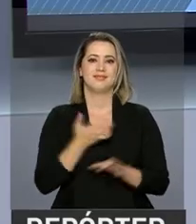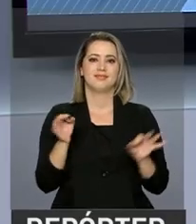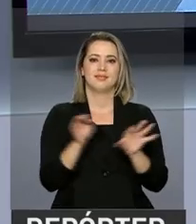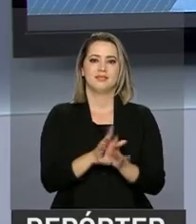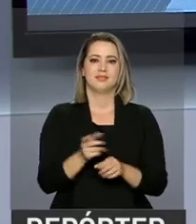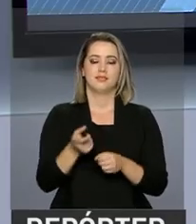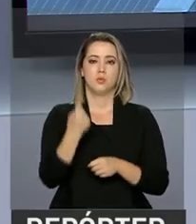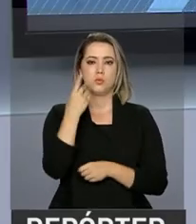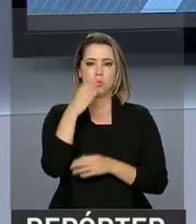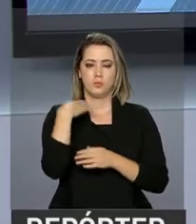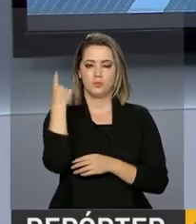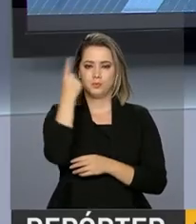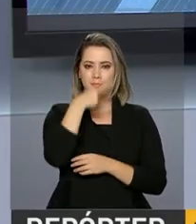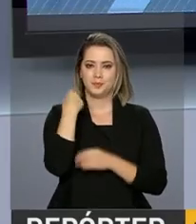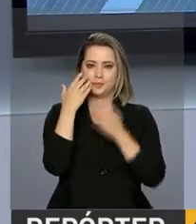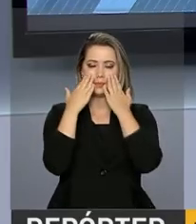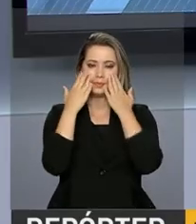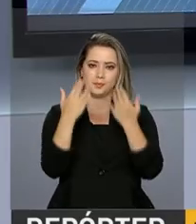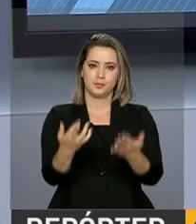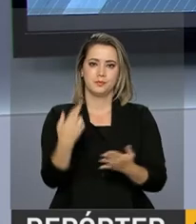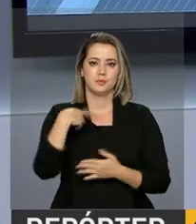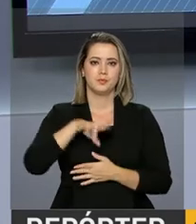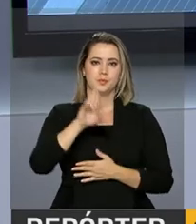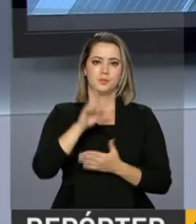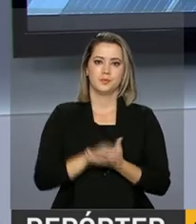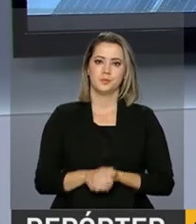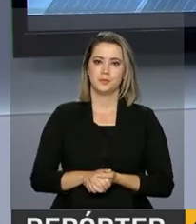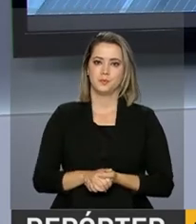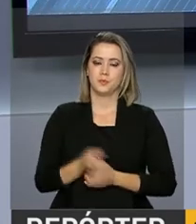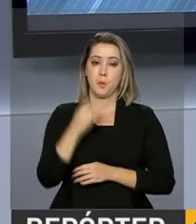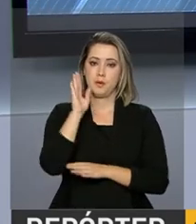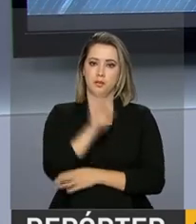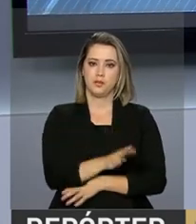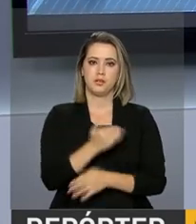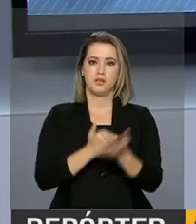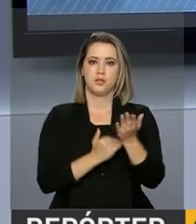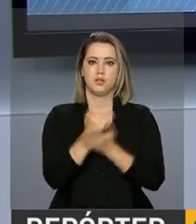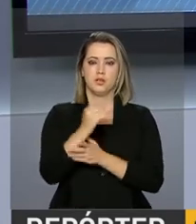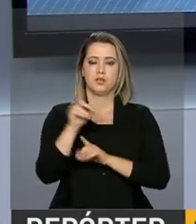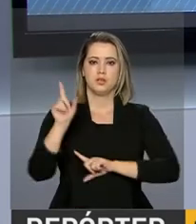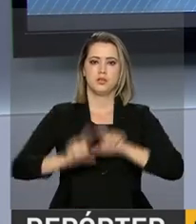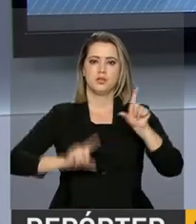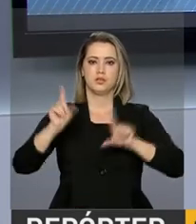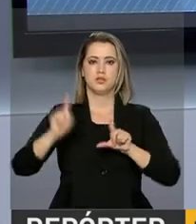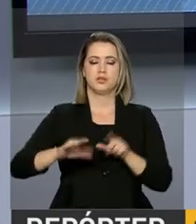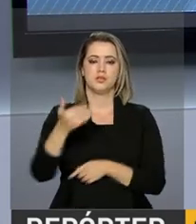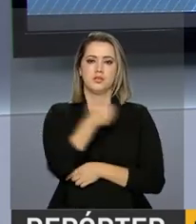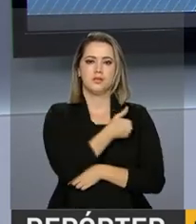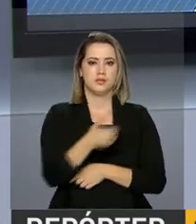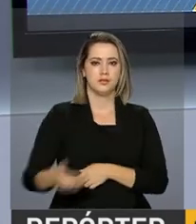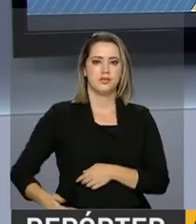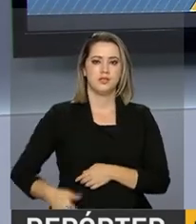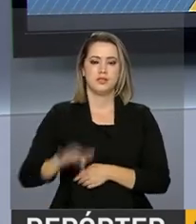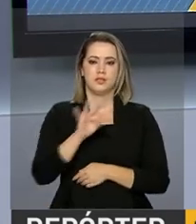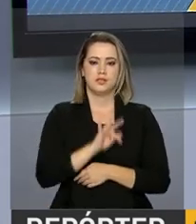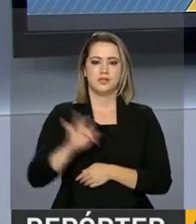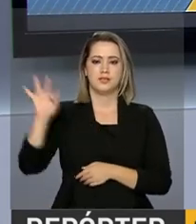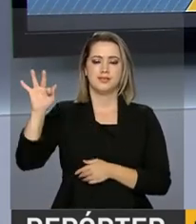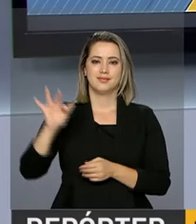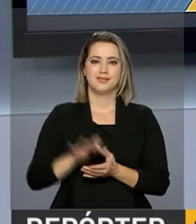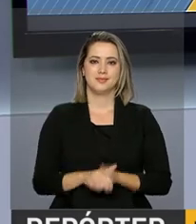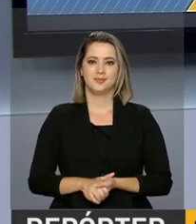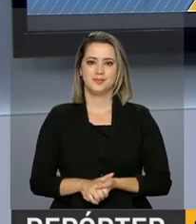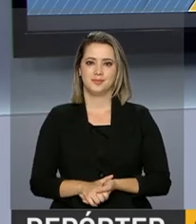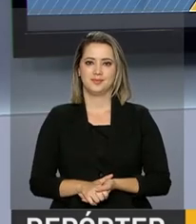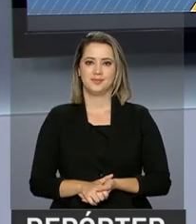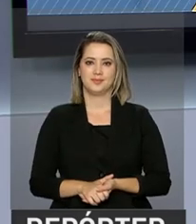voltamos em uma hora na próxima o repórter nbr uma ótima tarde pra você e continue com a gente aqui na nbr a tv do